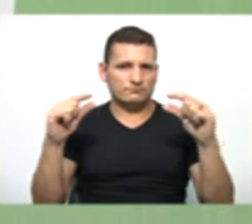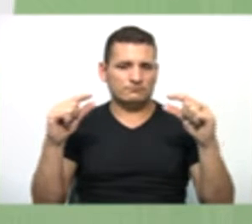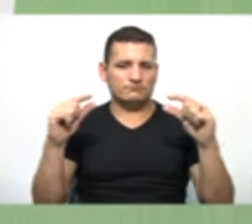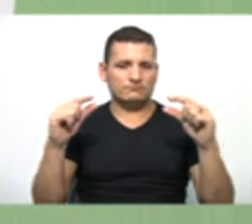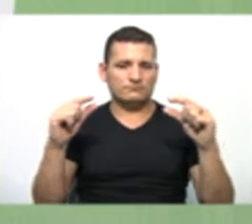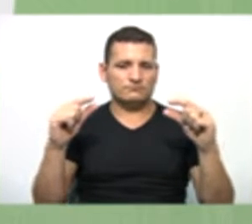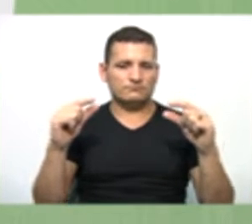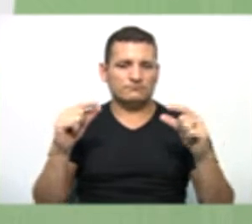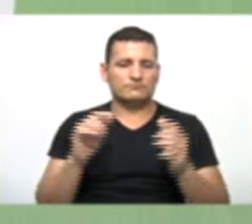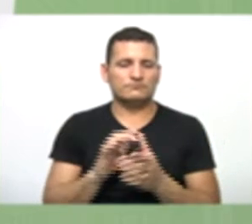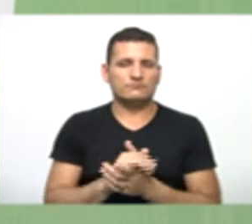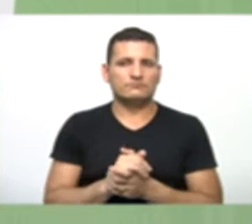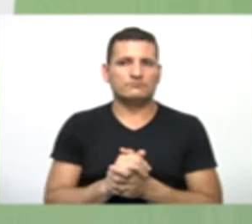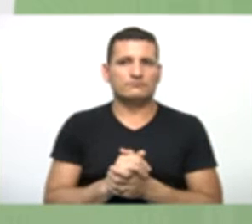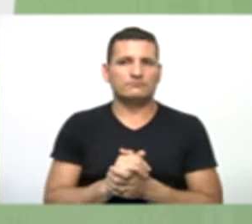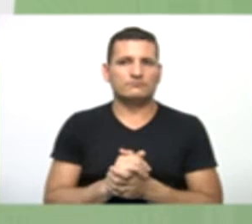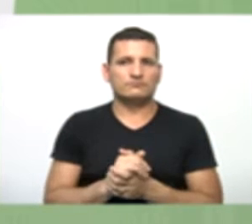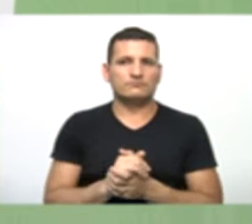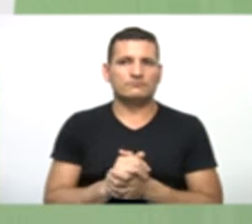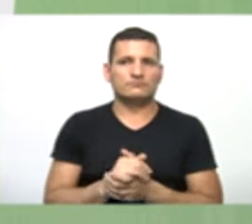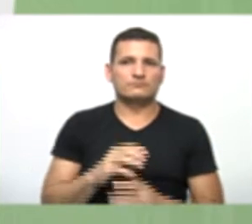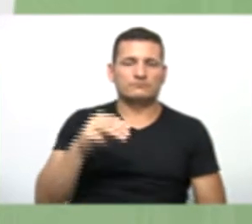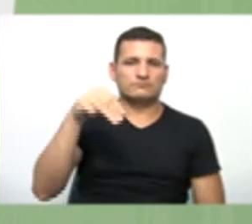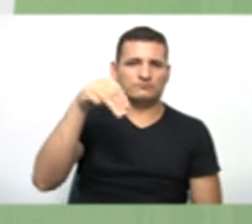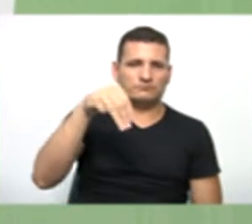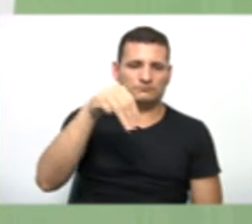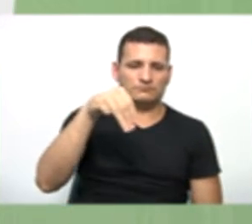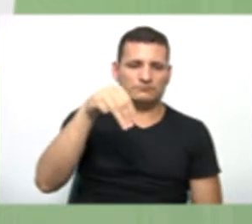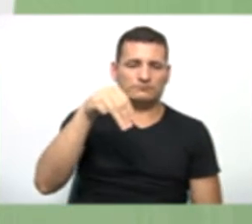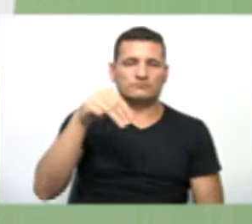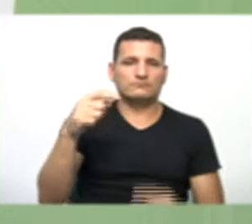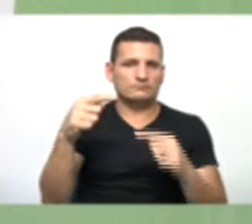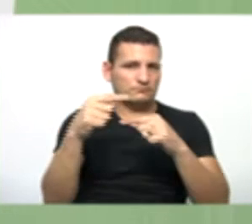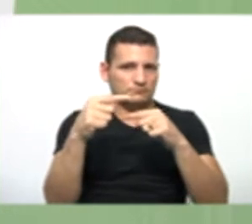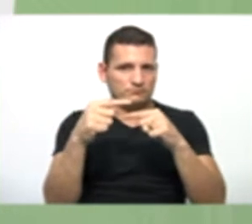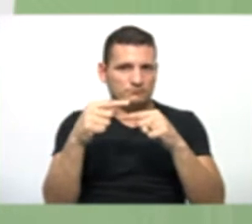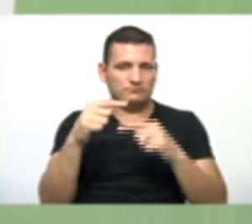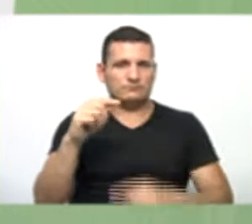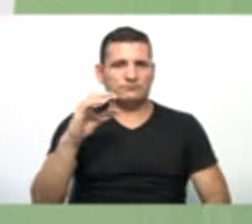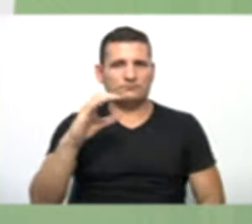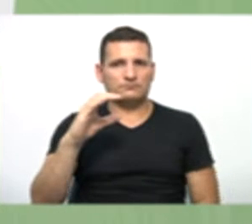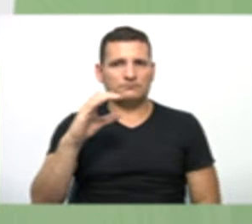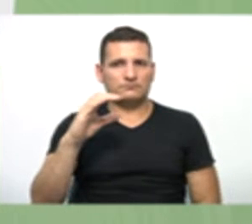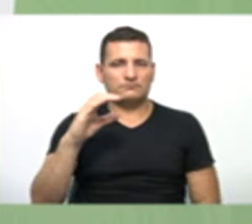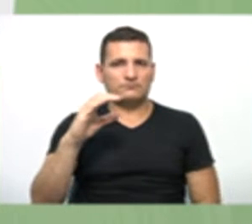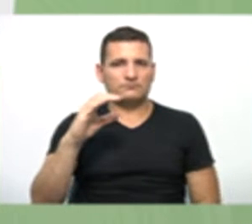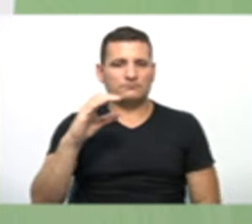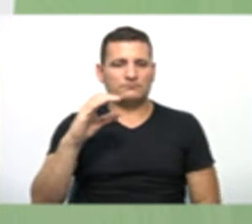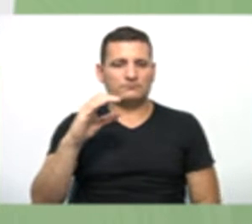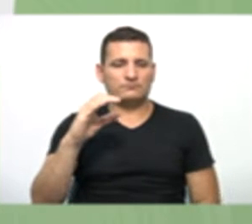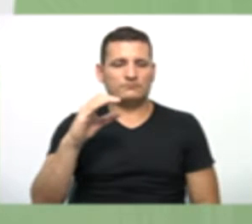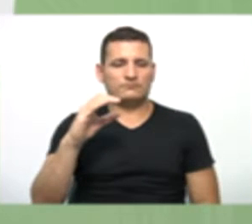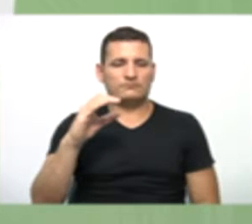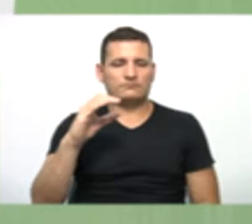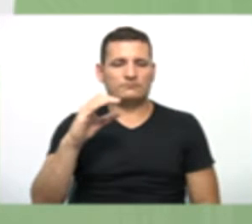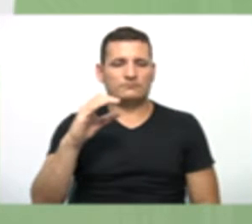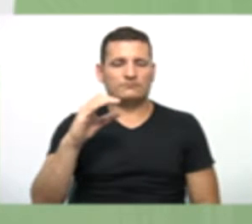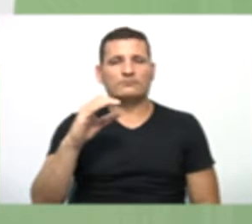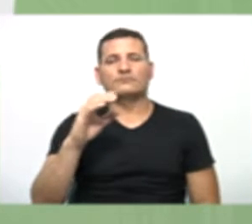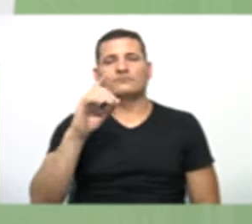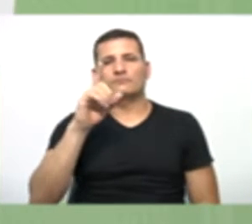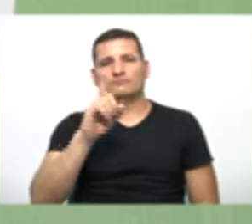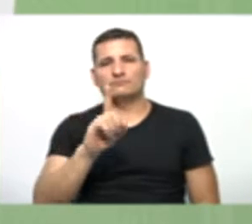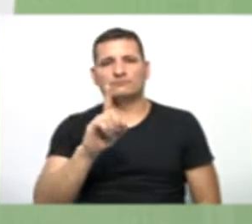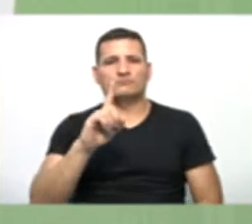quê? Montante vai ser igual capital, que multiplica 1 mais